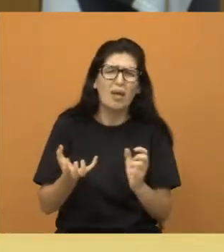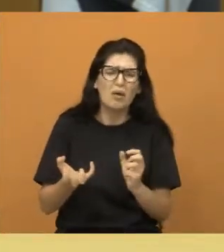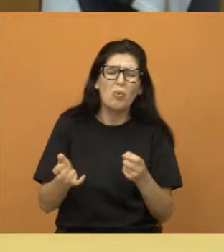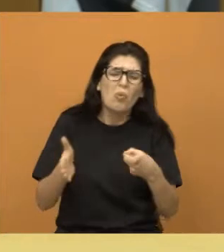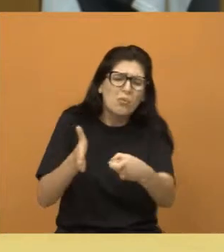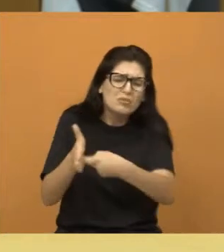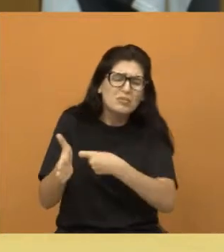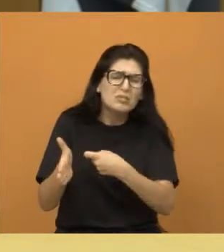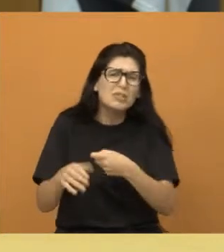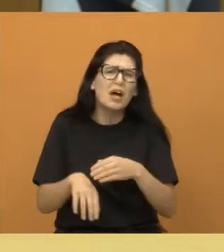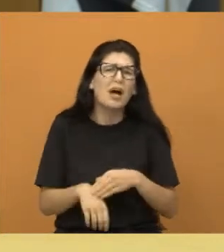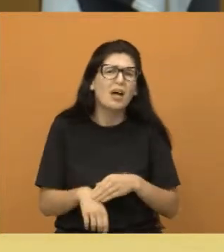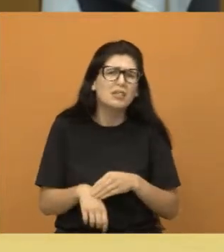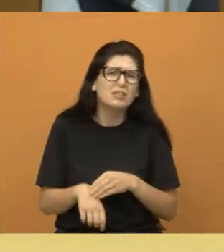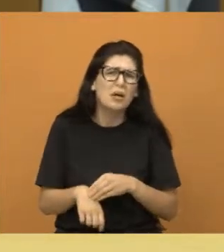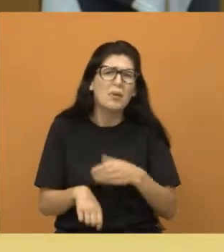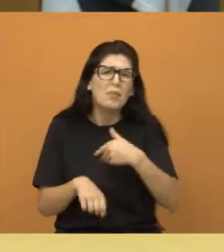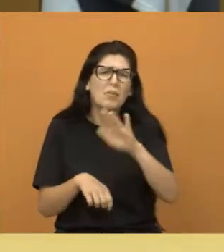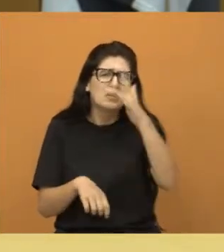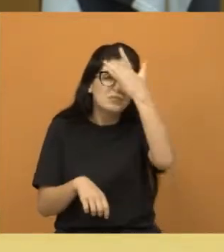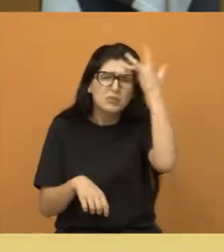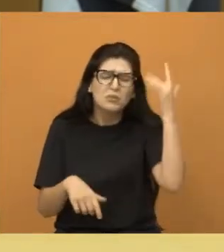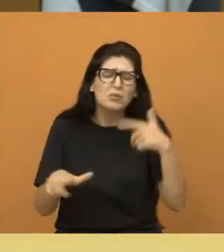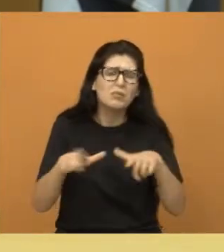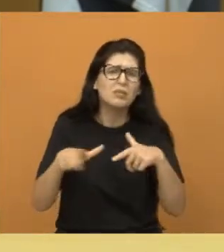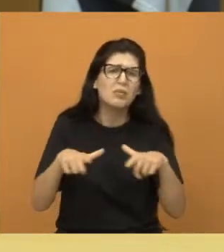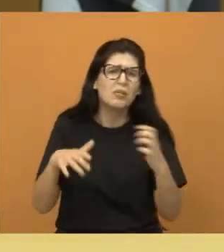gastar R$1.851.000.